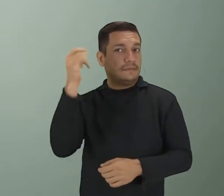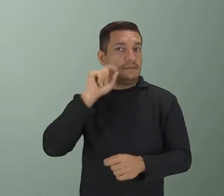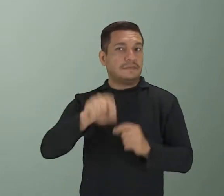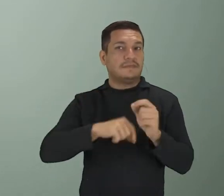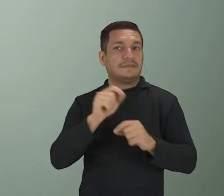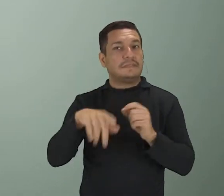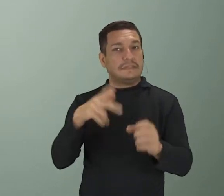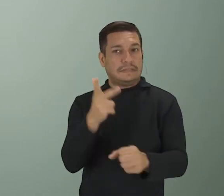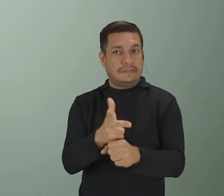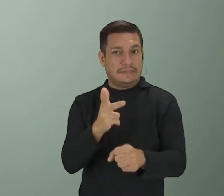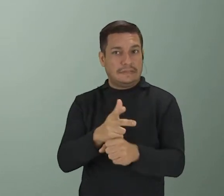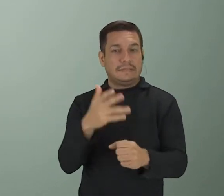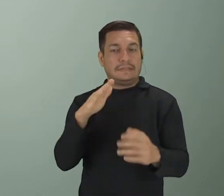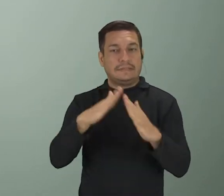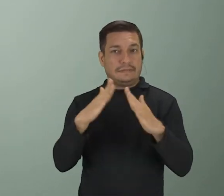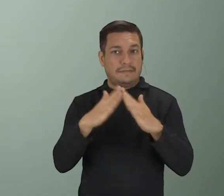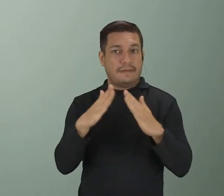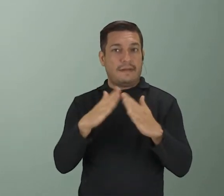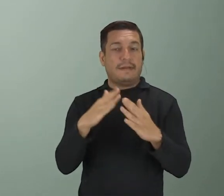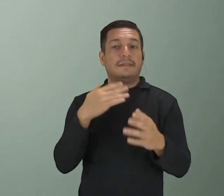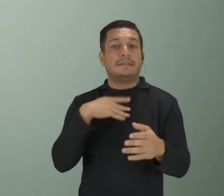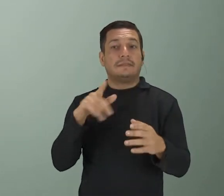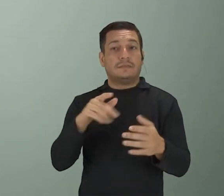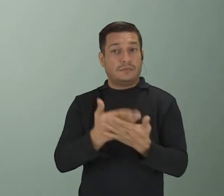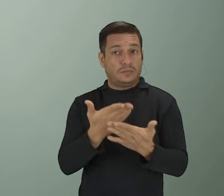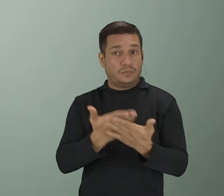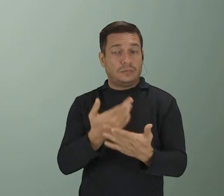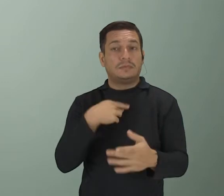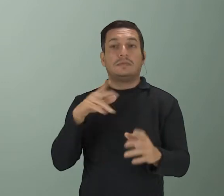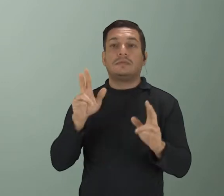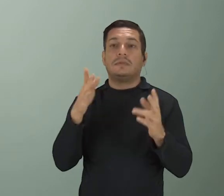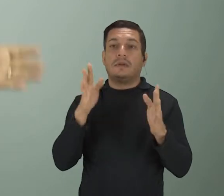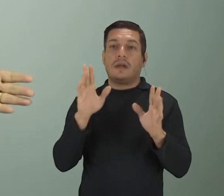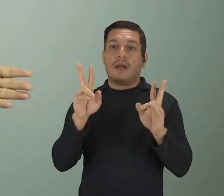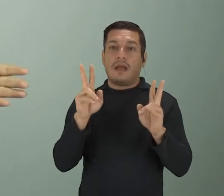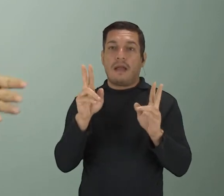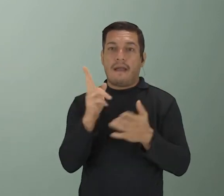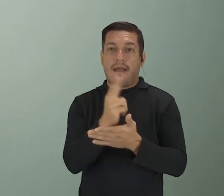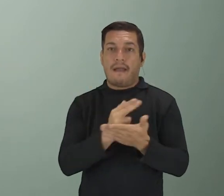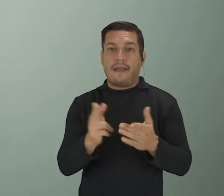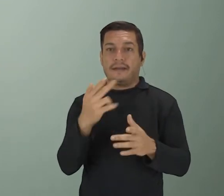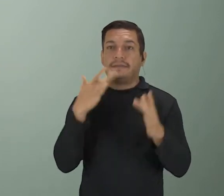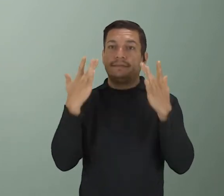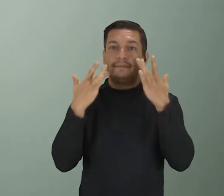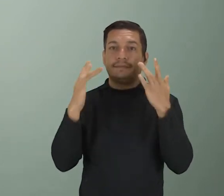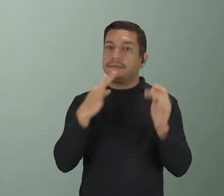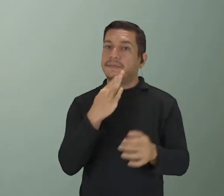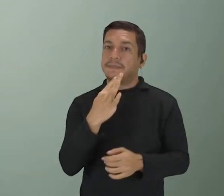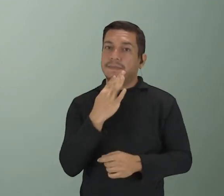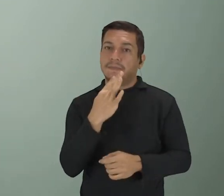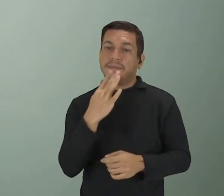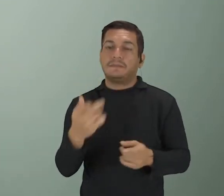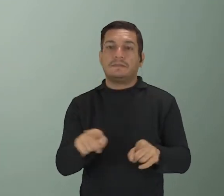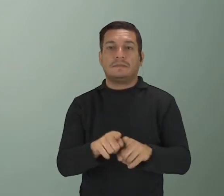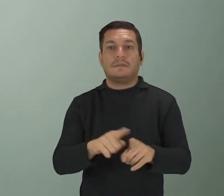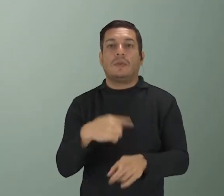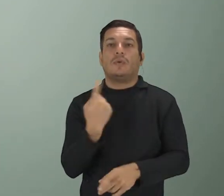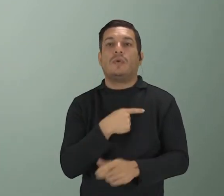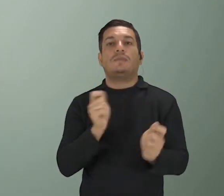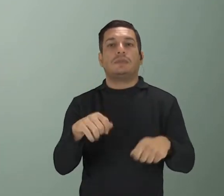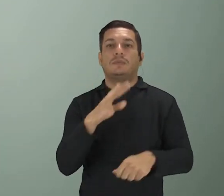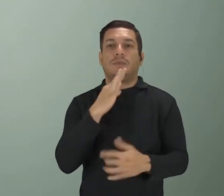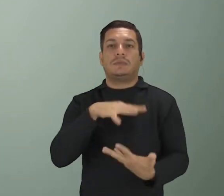aí em casa, tá bom, galerinha? Lembra que a arte é uma área de conhecimento e através dela nós podemos